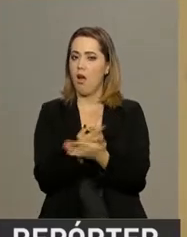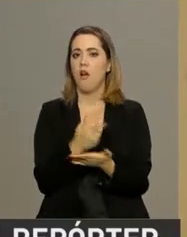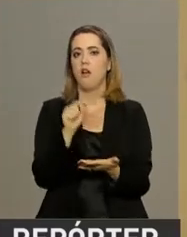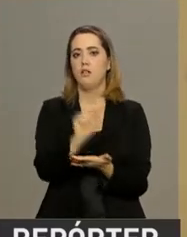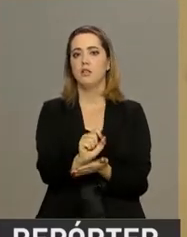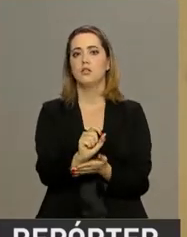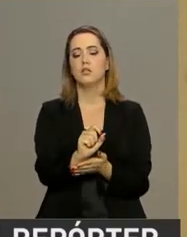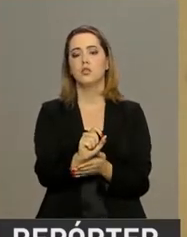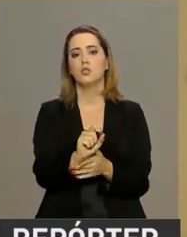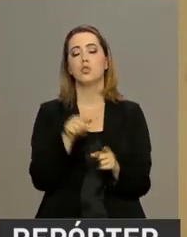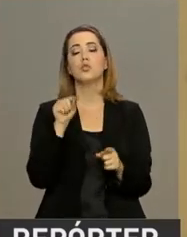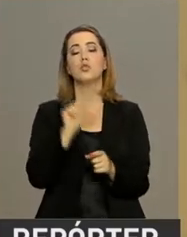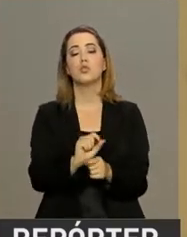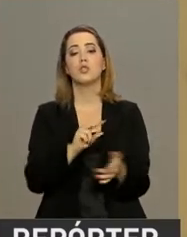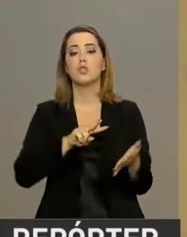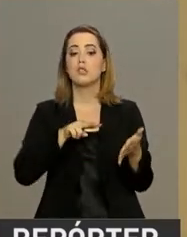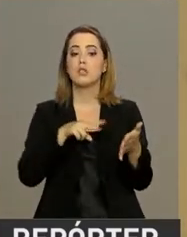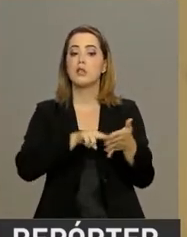isto